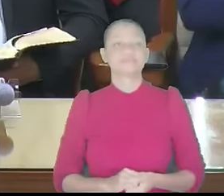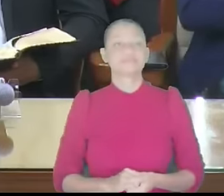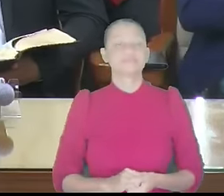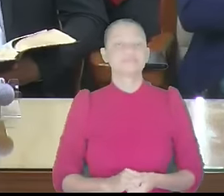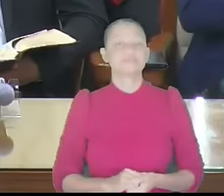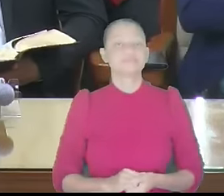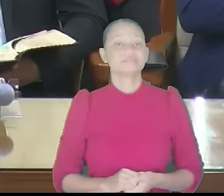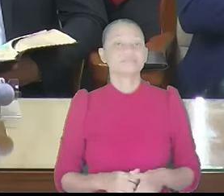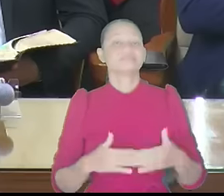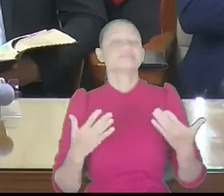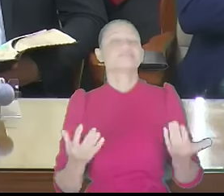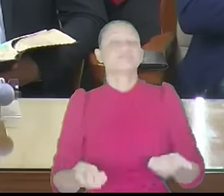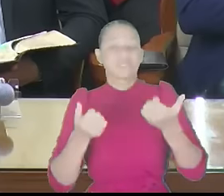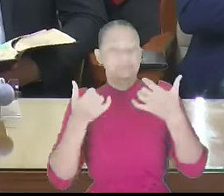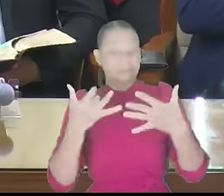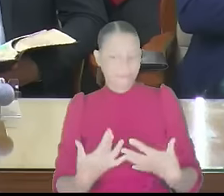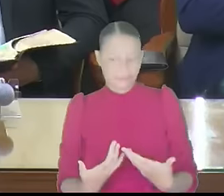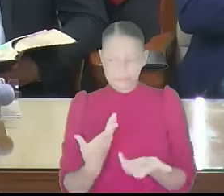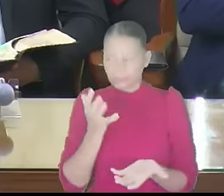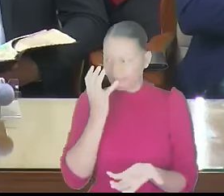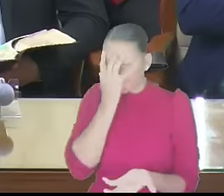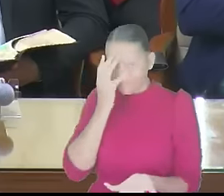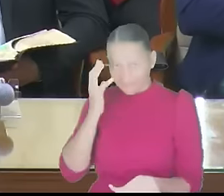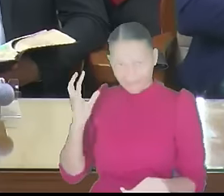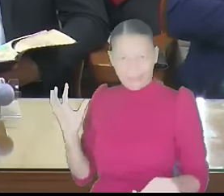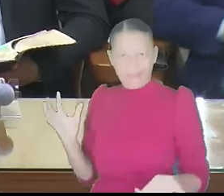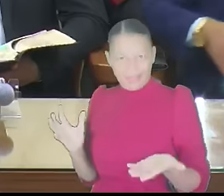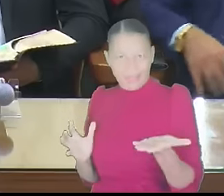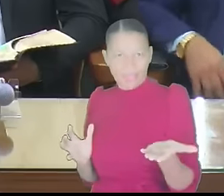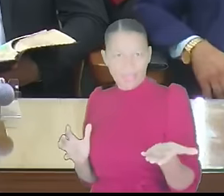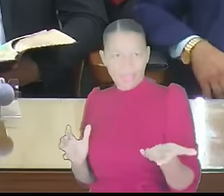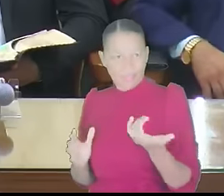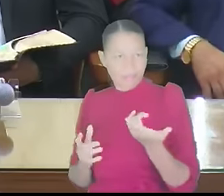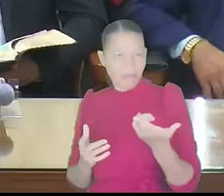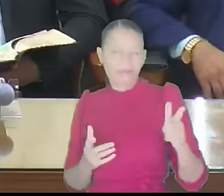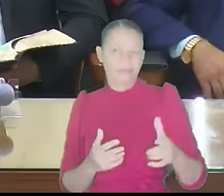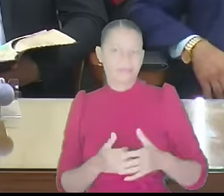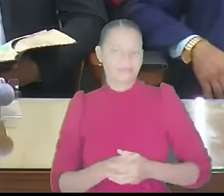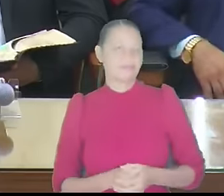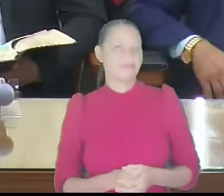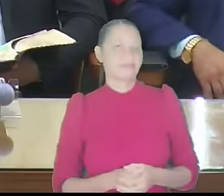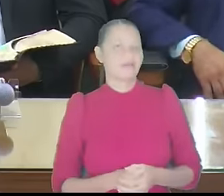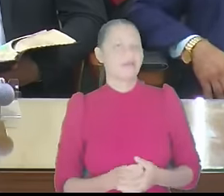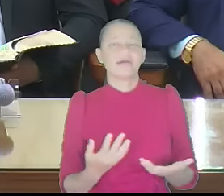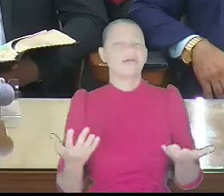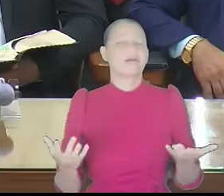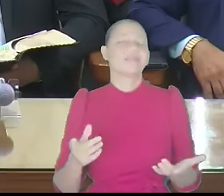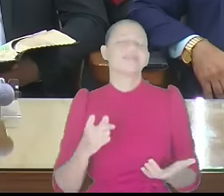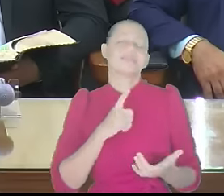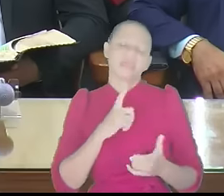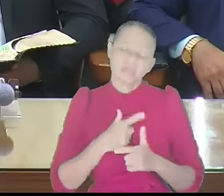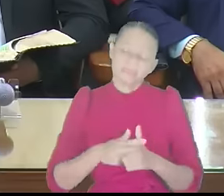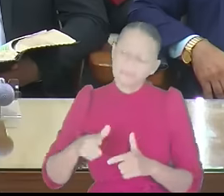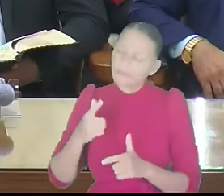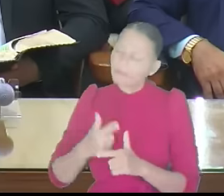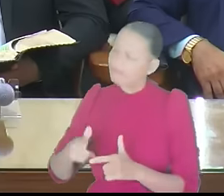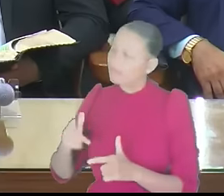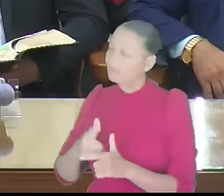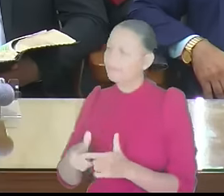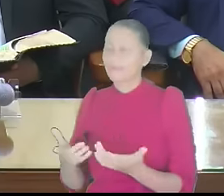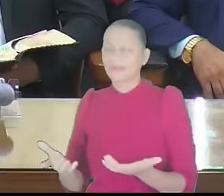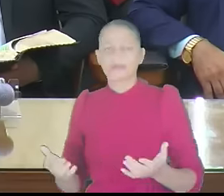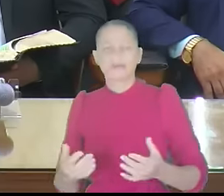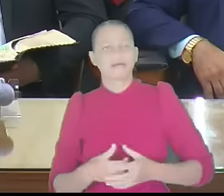Quem está dizendo que na igreja só tem hipócrita é também outro hipócrita. A igreja tem problema.